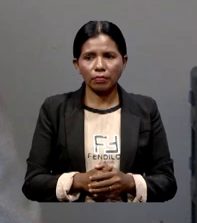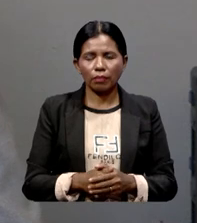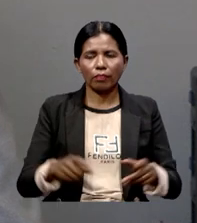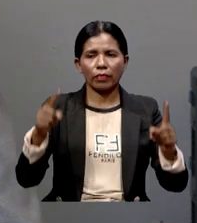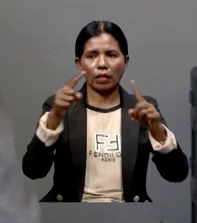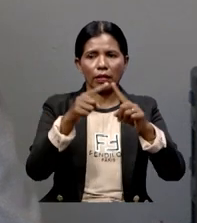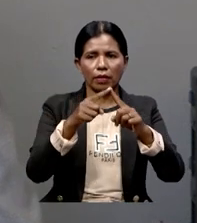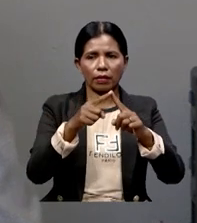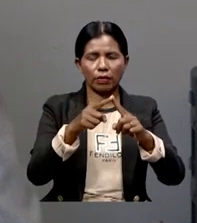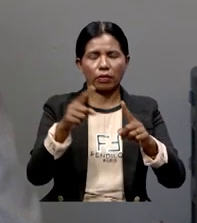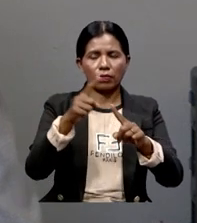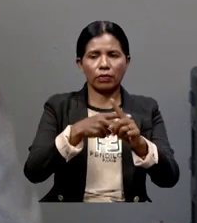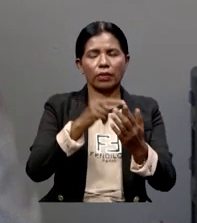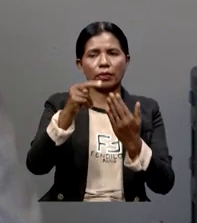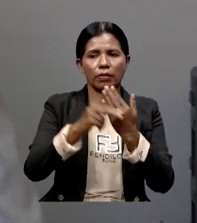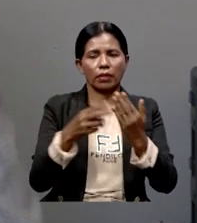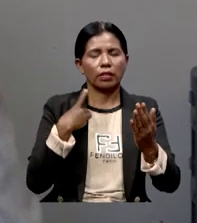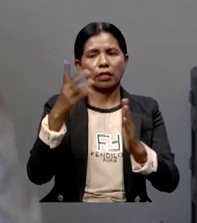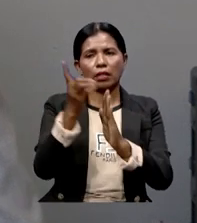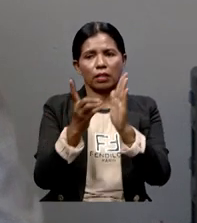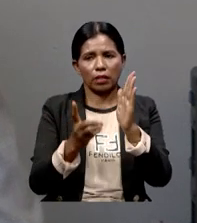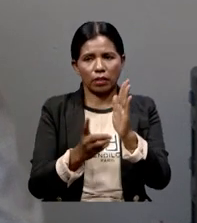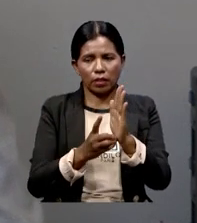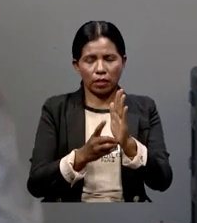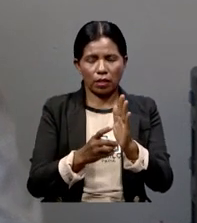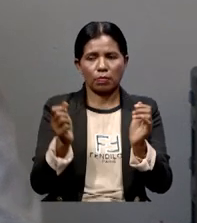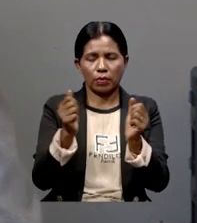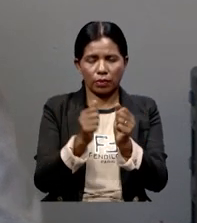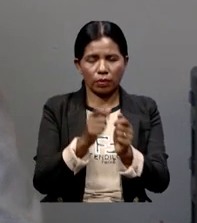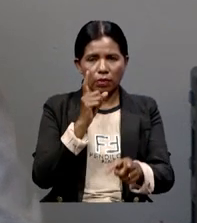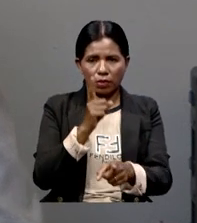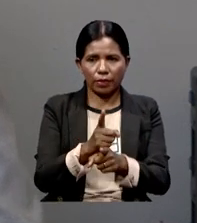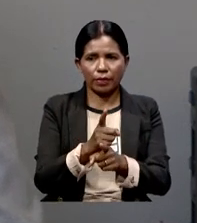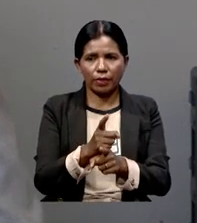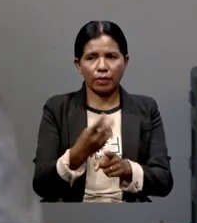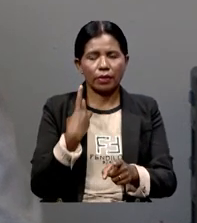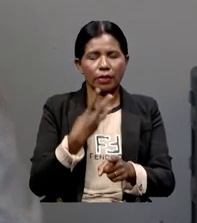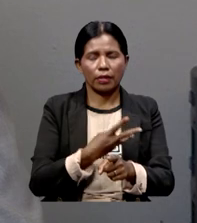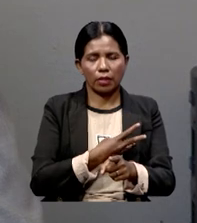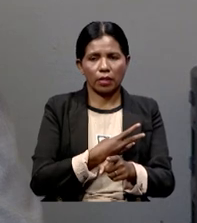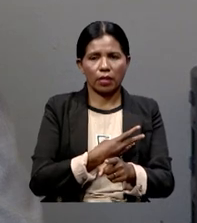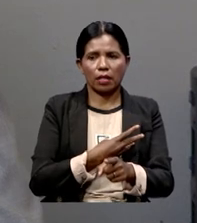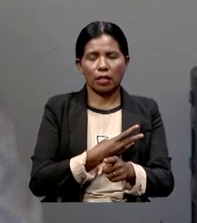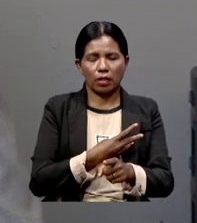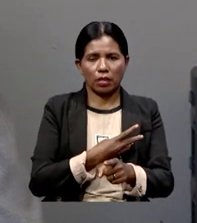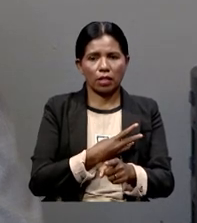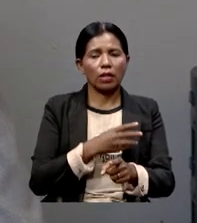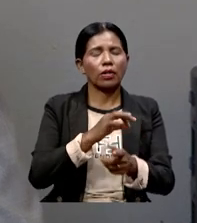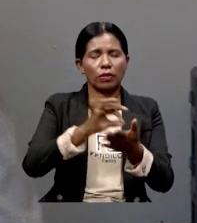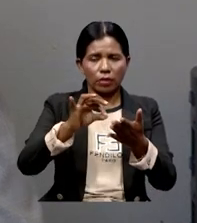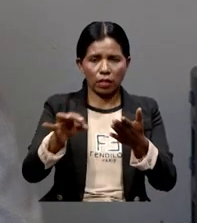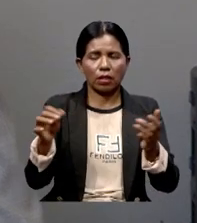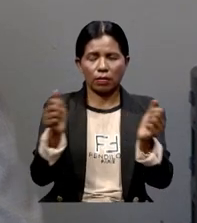toia novembro ita se retendados realida né ita ni estimasyon ni dentro de